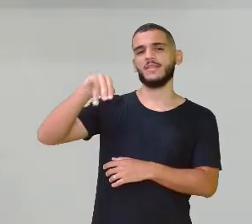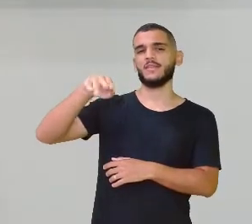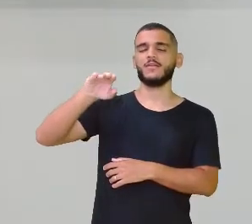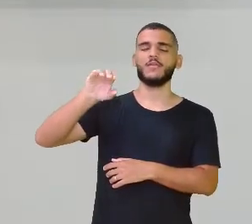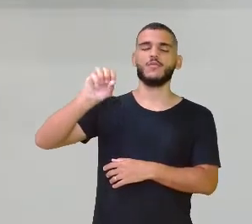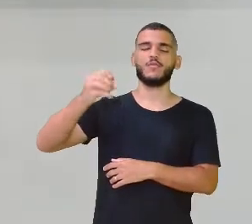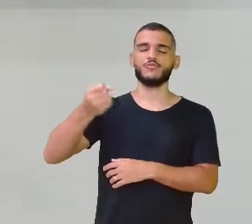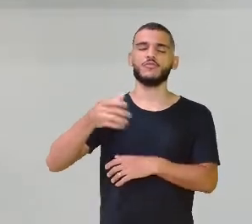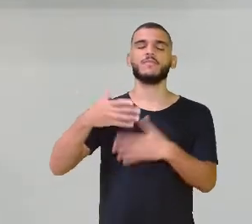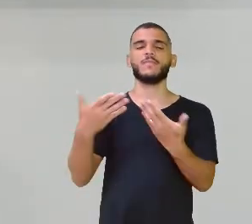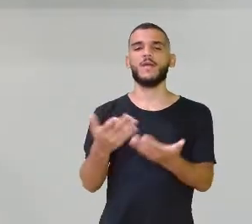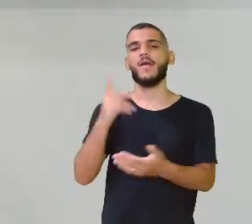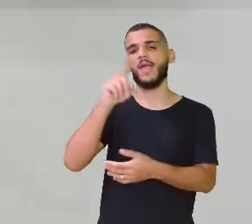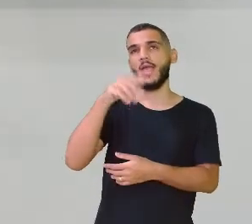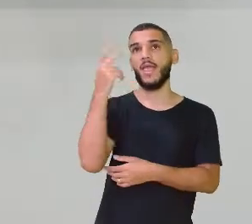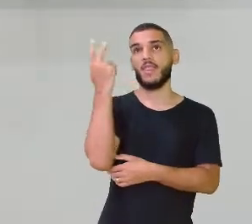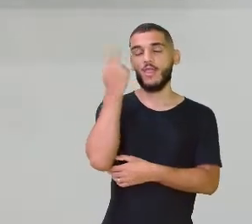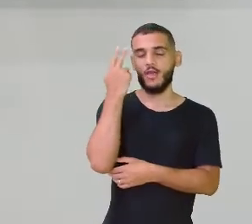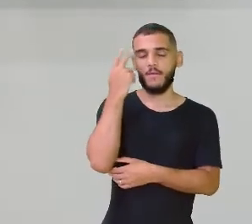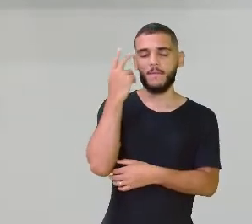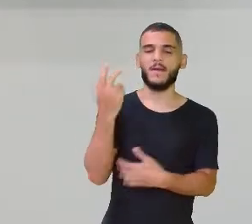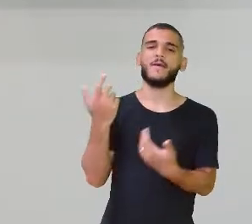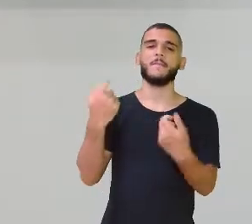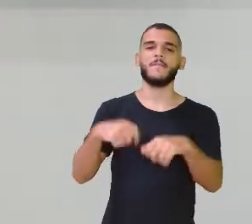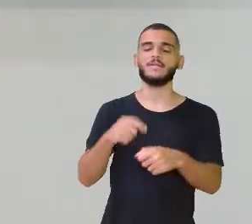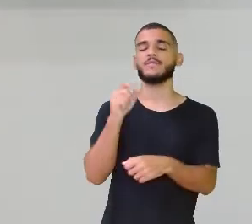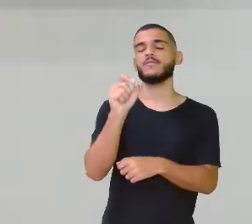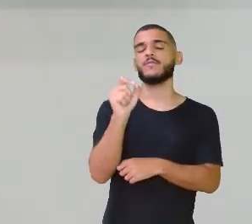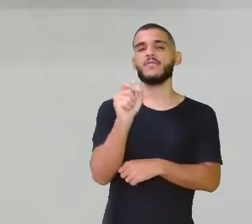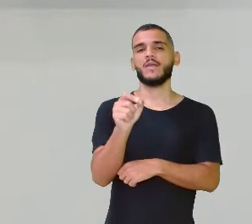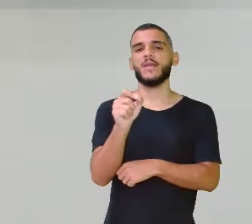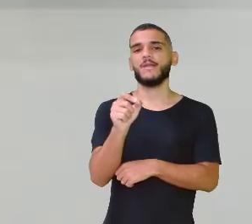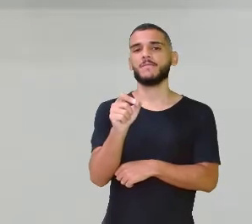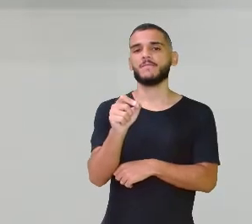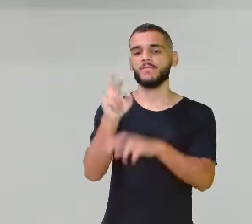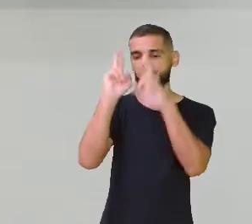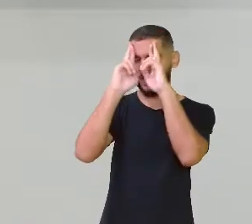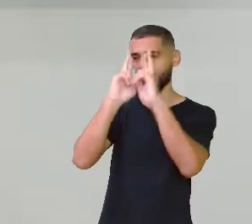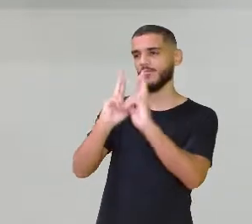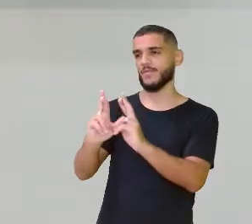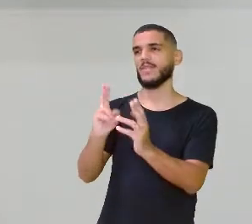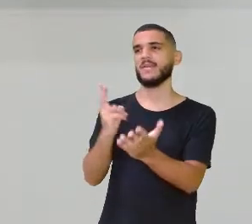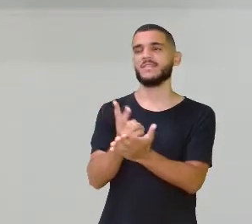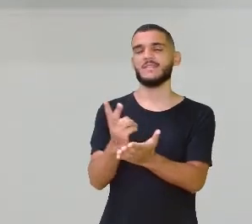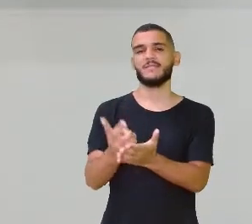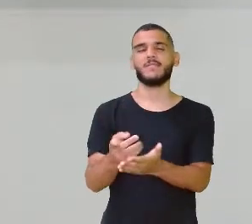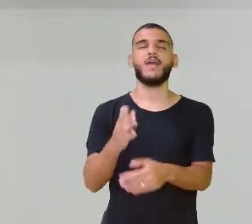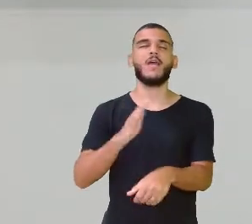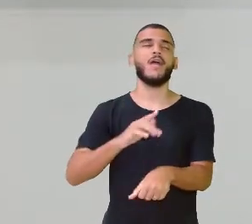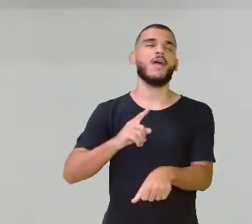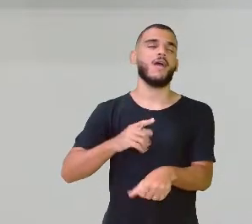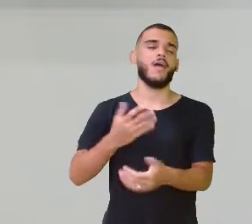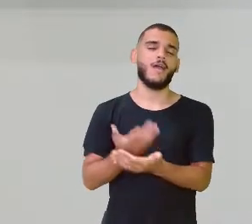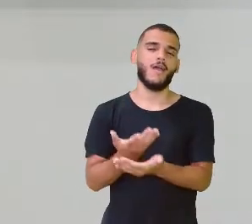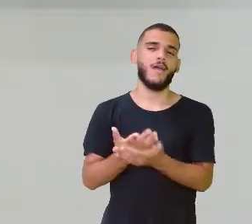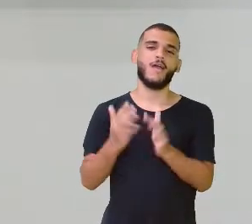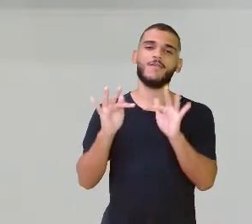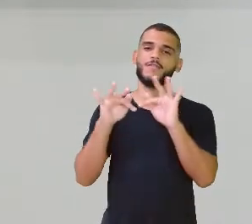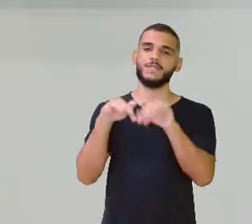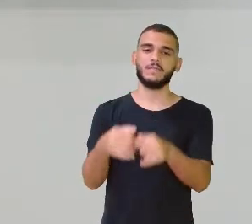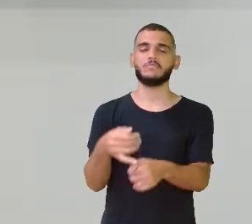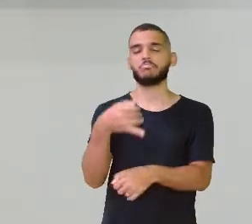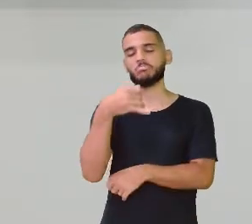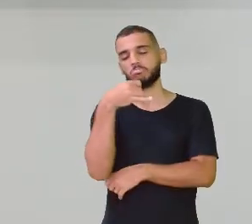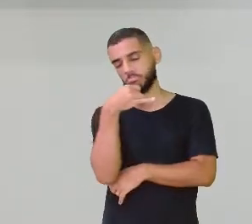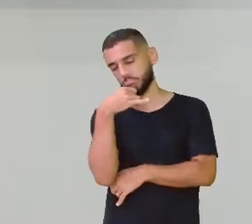normal. Mas o que a gente tem que fazer sempre? A gente tem sempre que se respeitar. E a nossa aula está acabando, professor Eli. Olha que